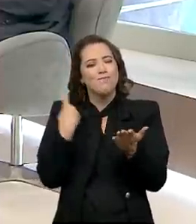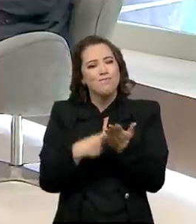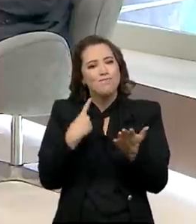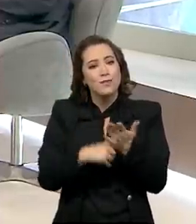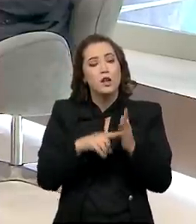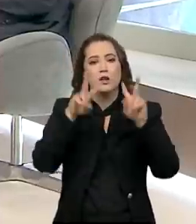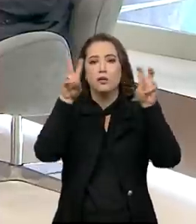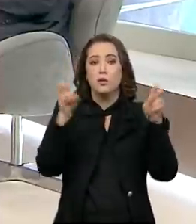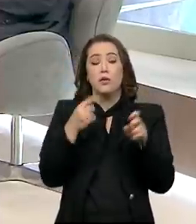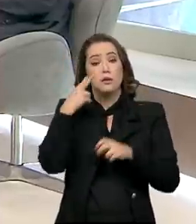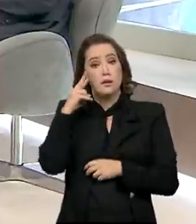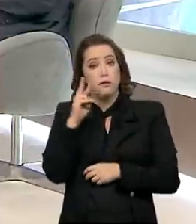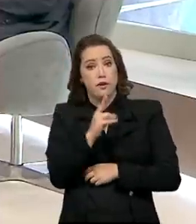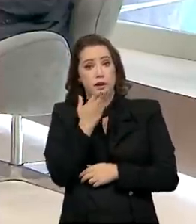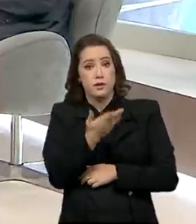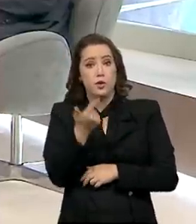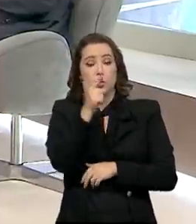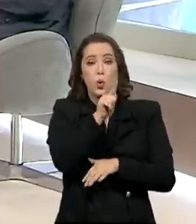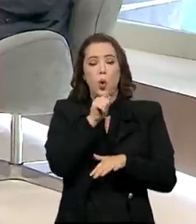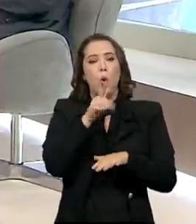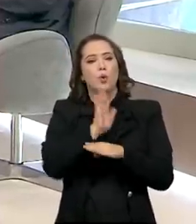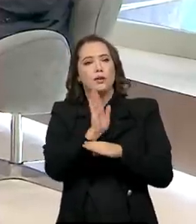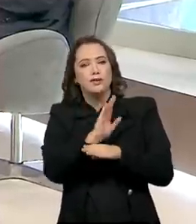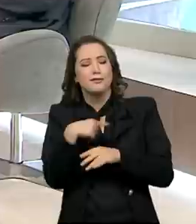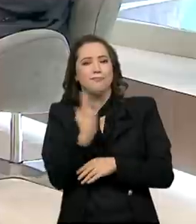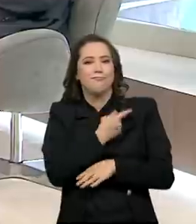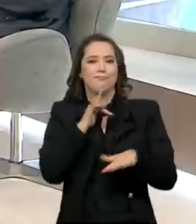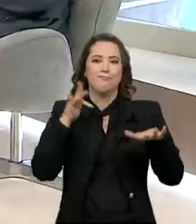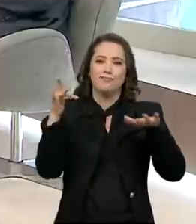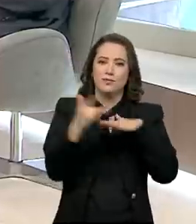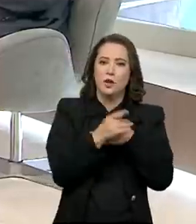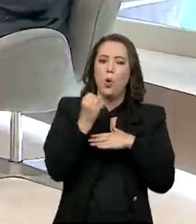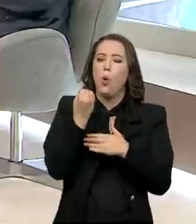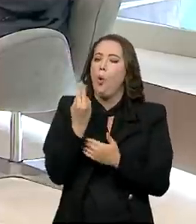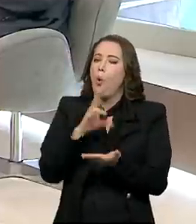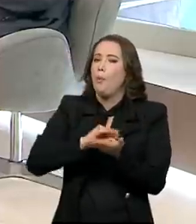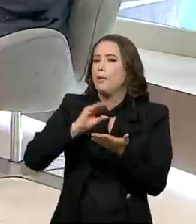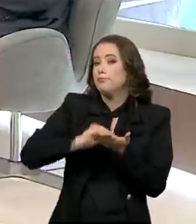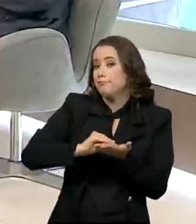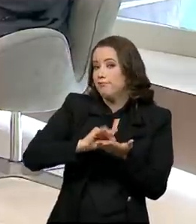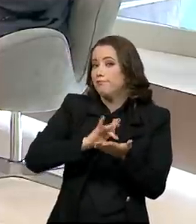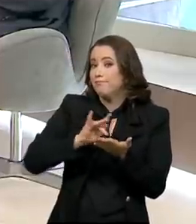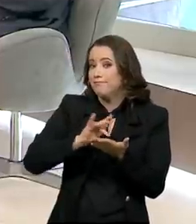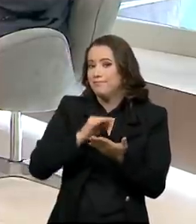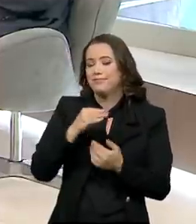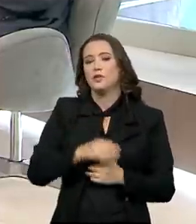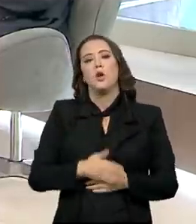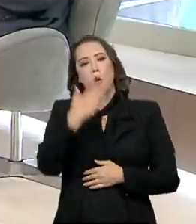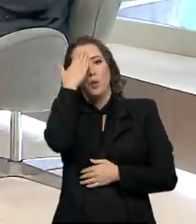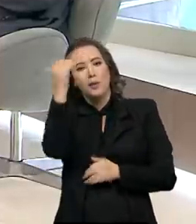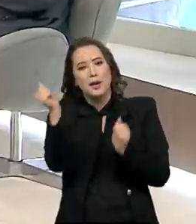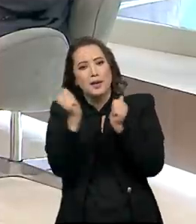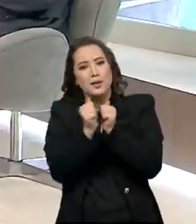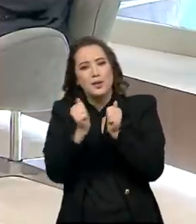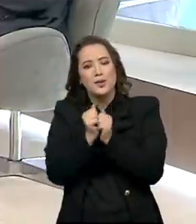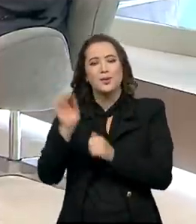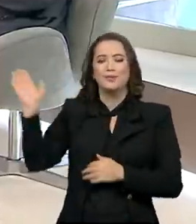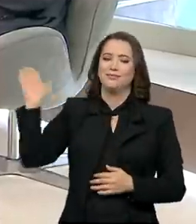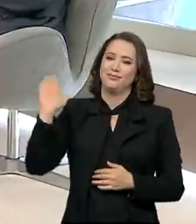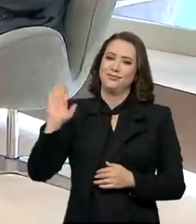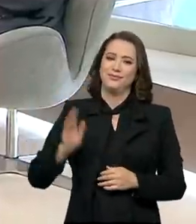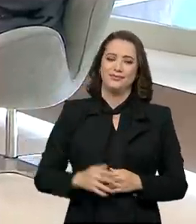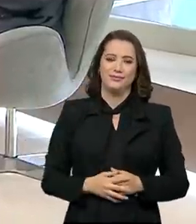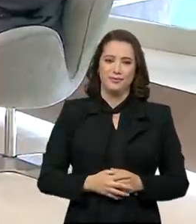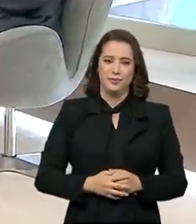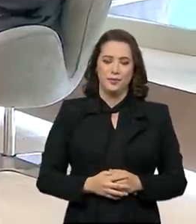pode conferir esta ou outras entrevistas nas nossas redes sociais ou baixando o TV Brasil Play. Obrigado por sua audiência e